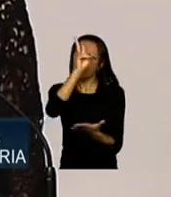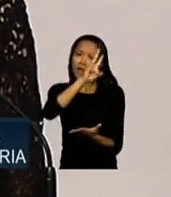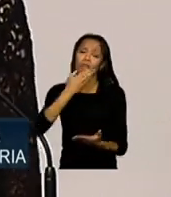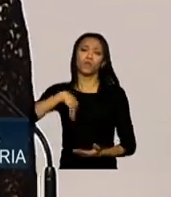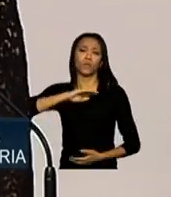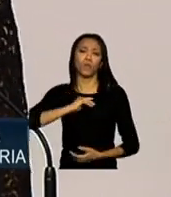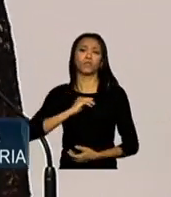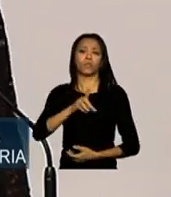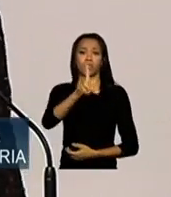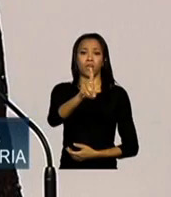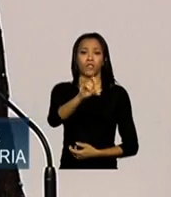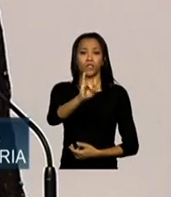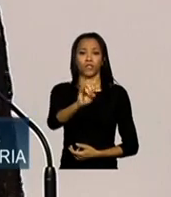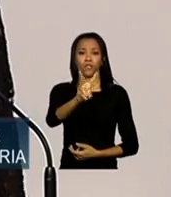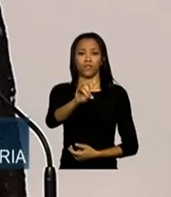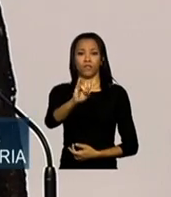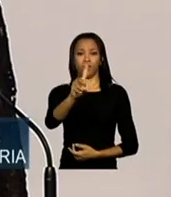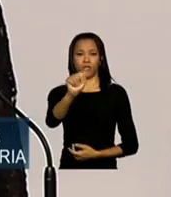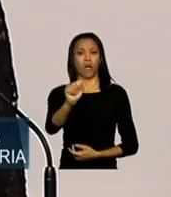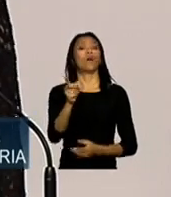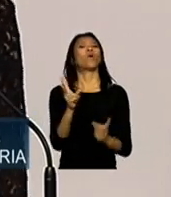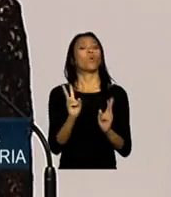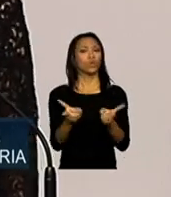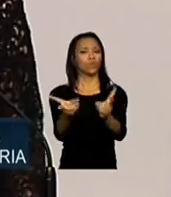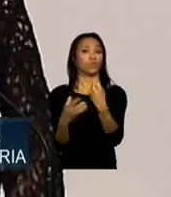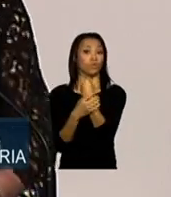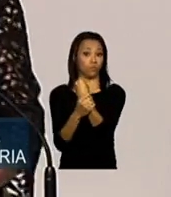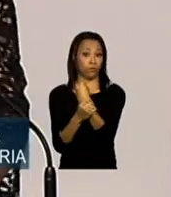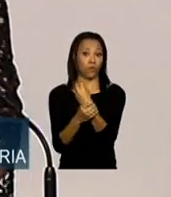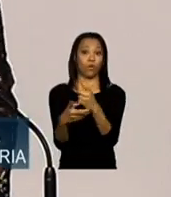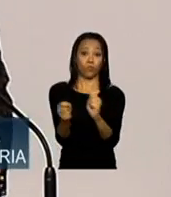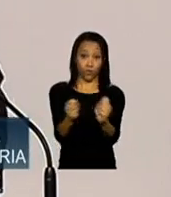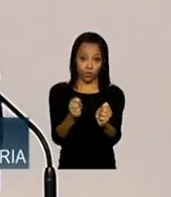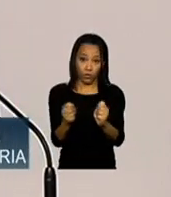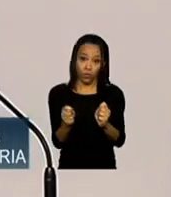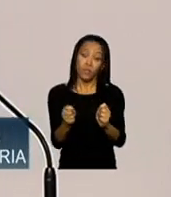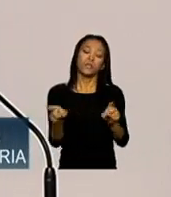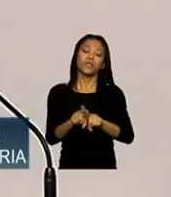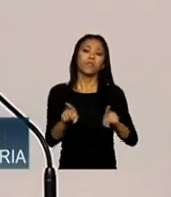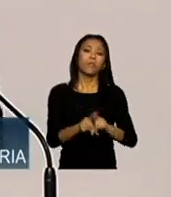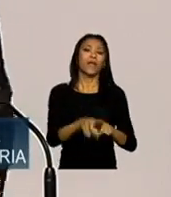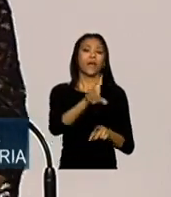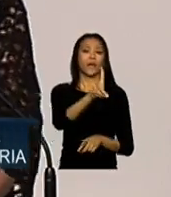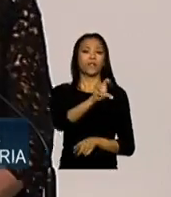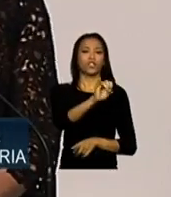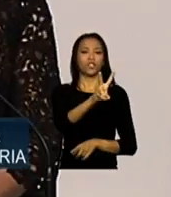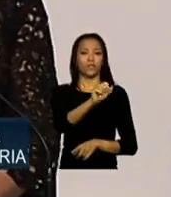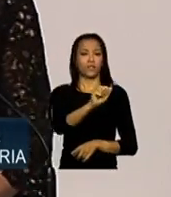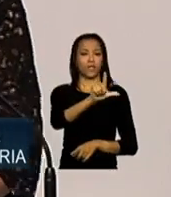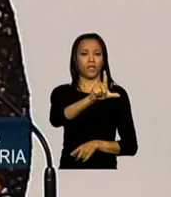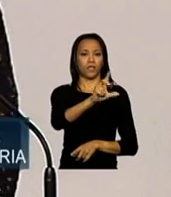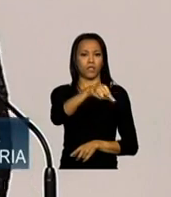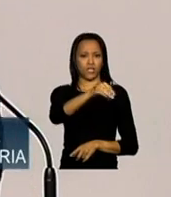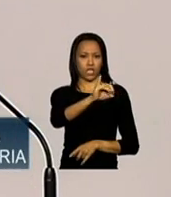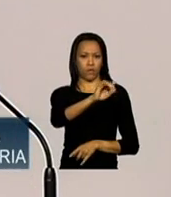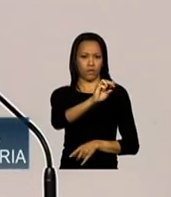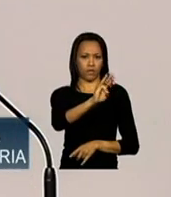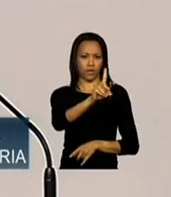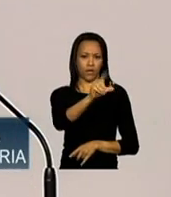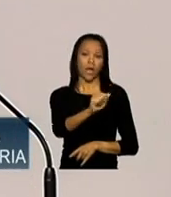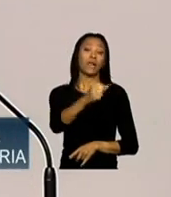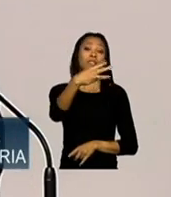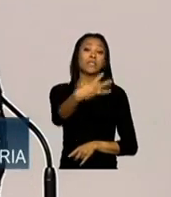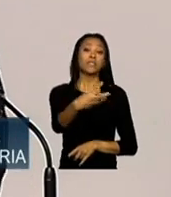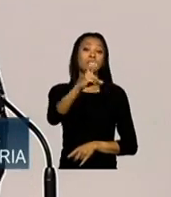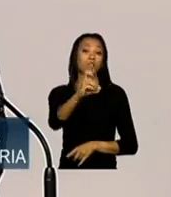bruta permanece estável e a dívida líquida corresponde a 35% do PIB,